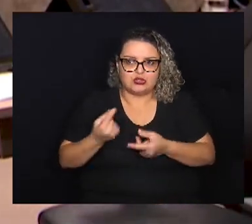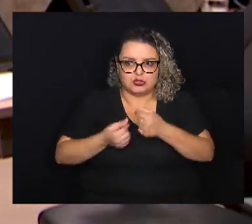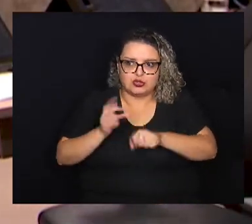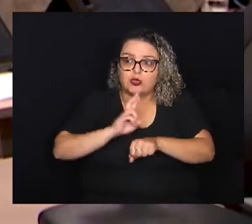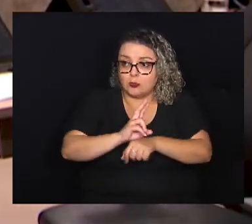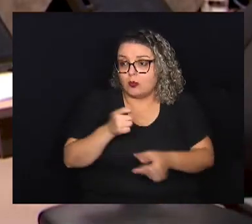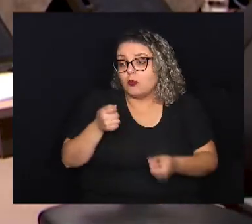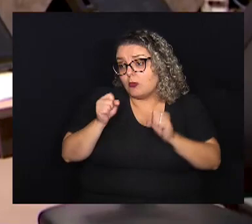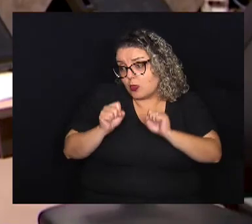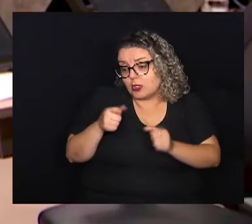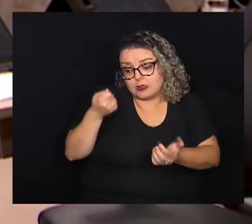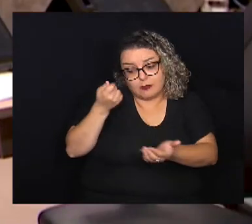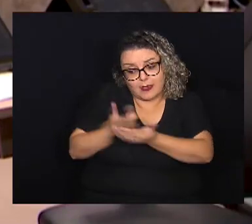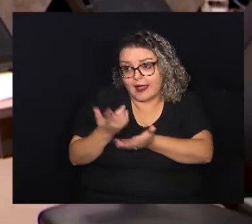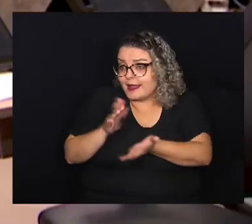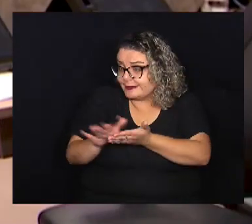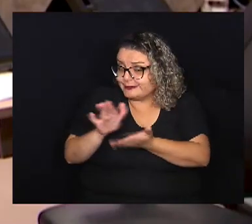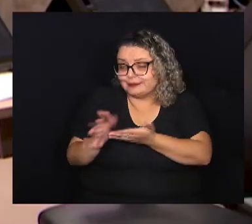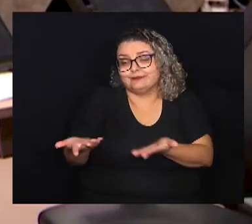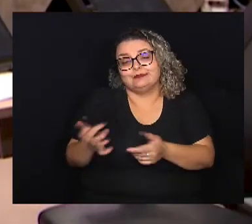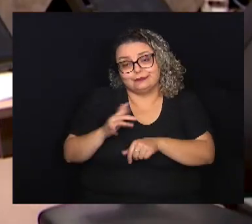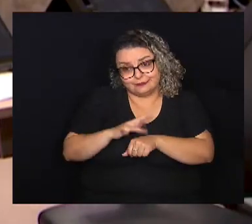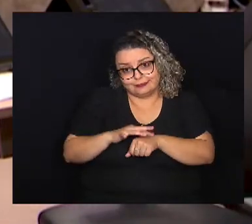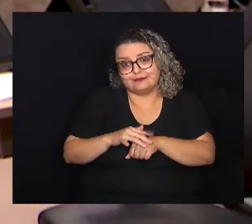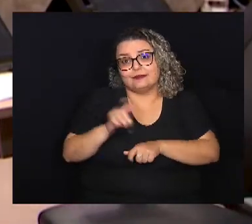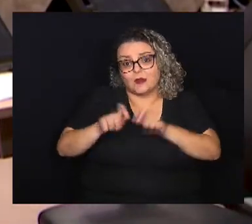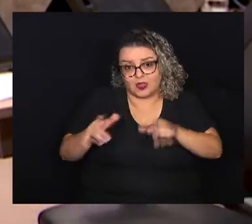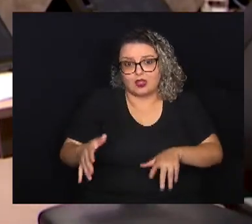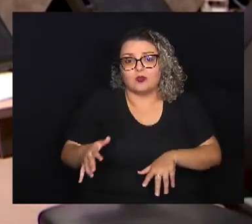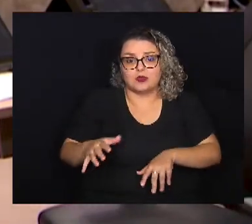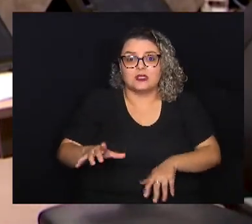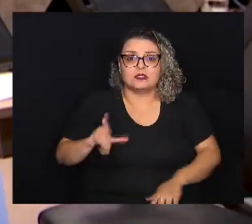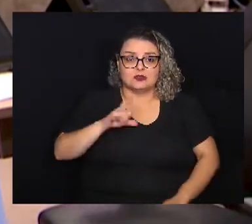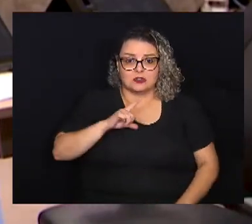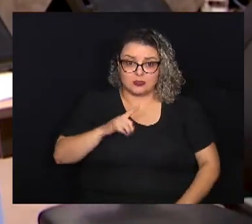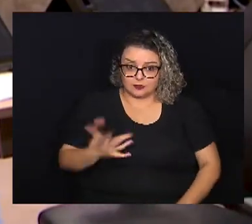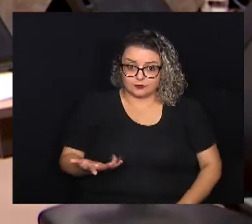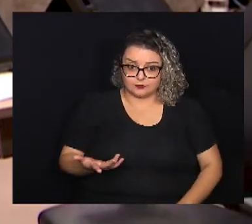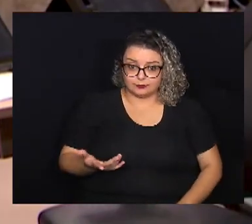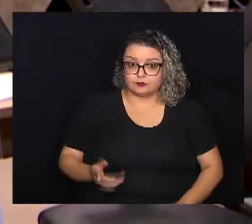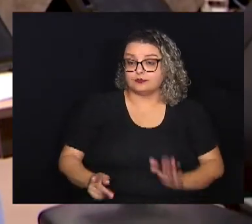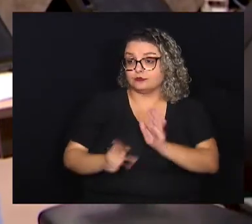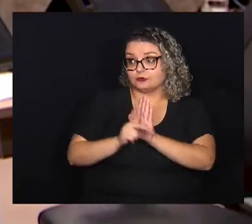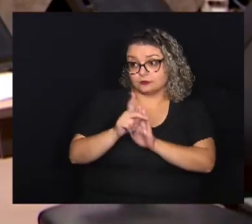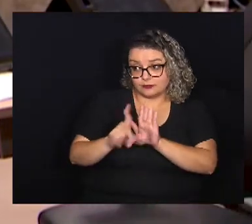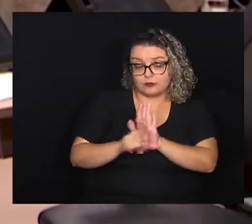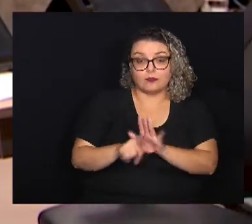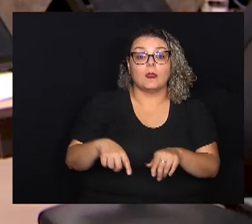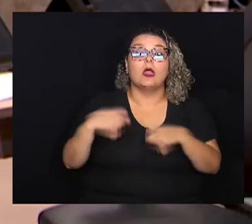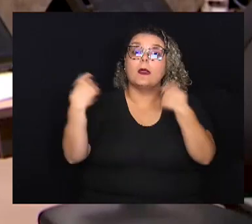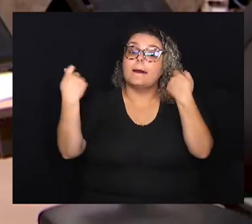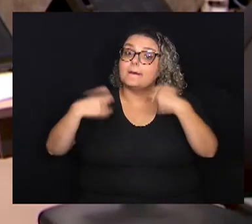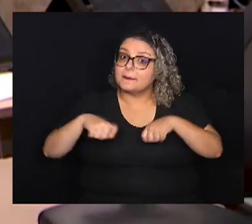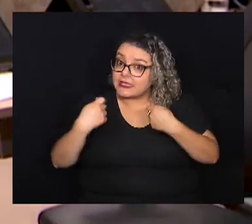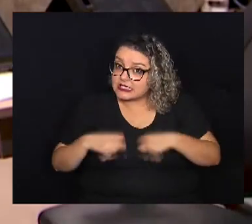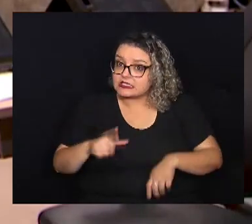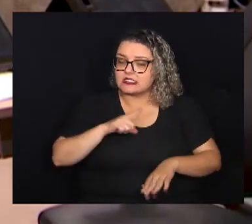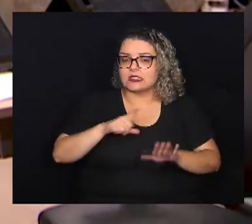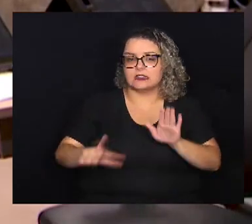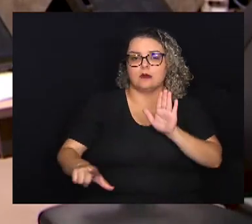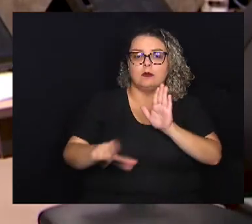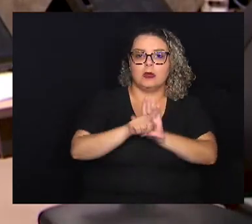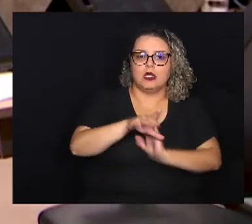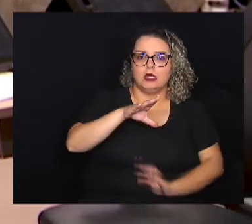o gasto que dá a doença que essa pessoa está cometida esse projeto de lei precisa ter uma lei municipal